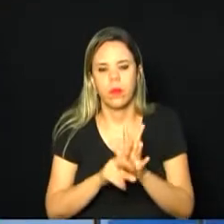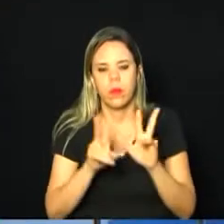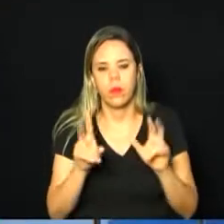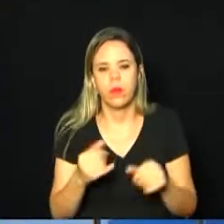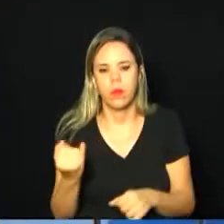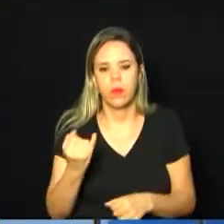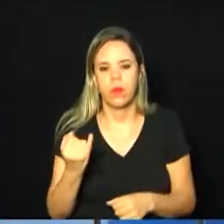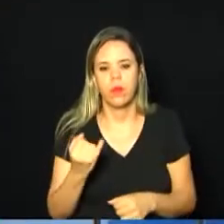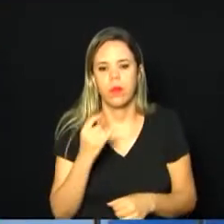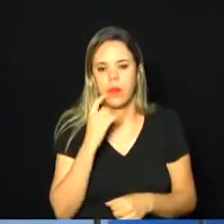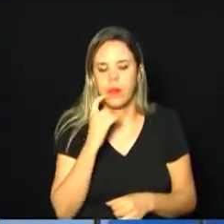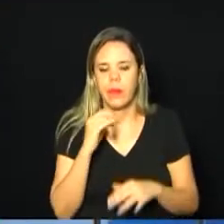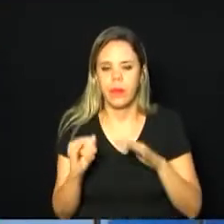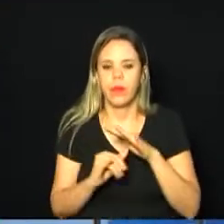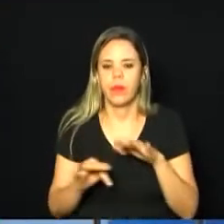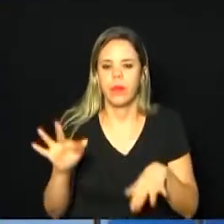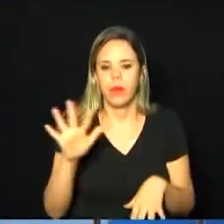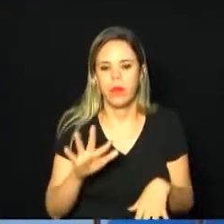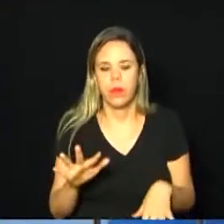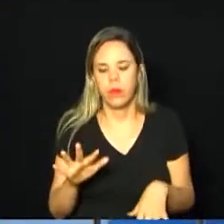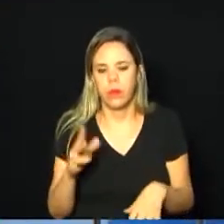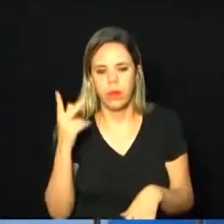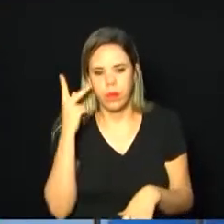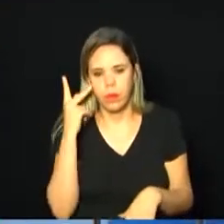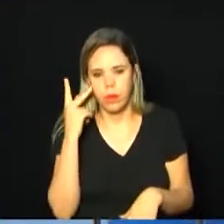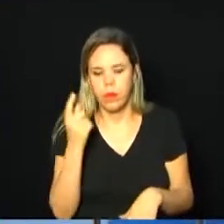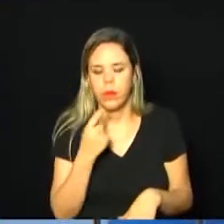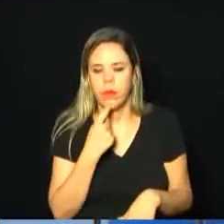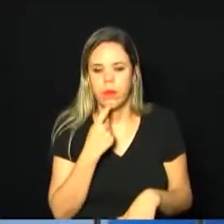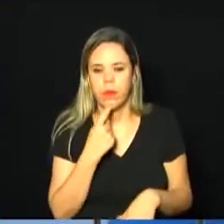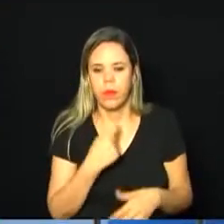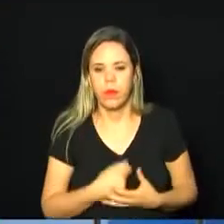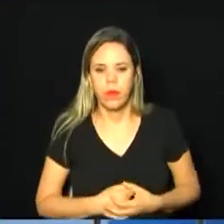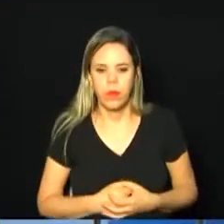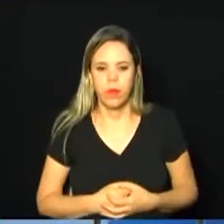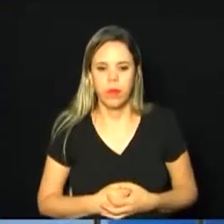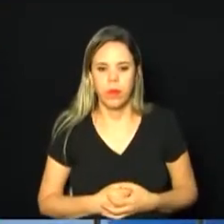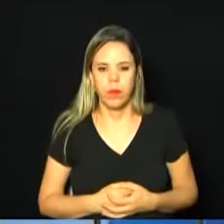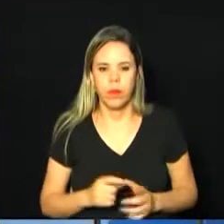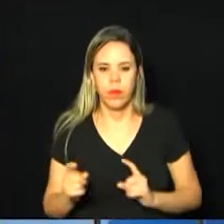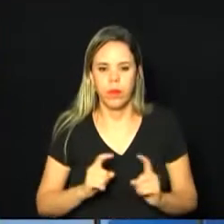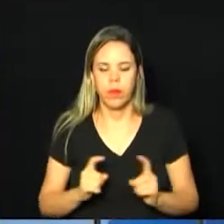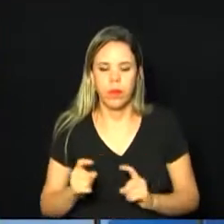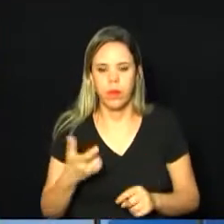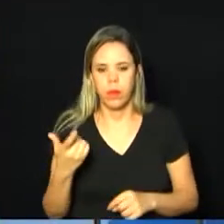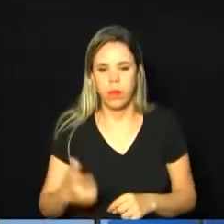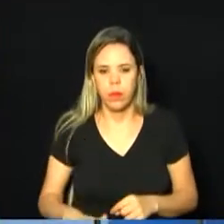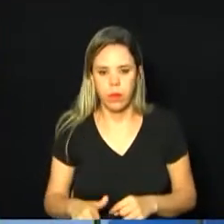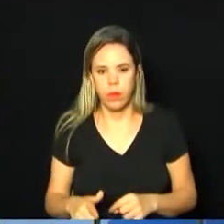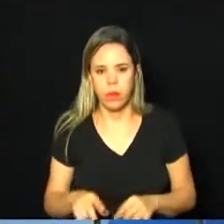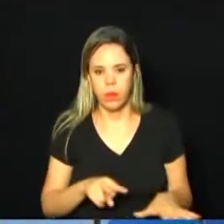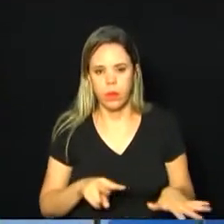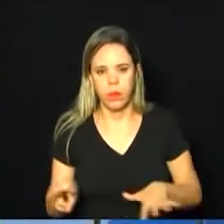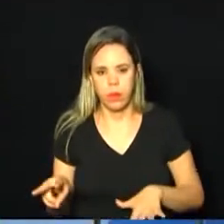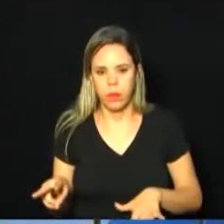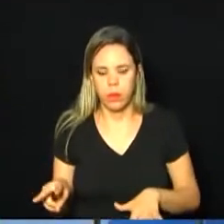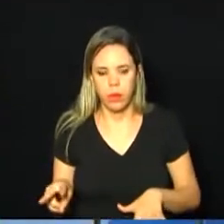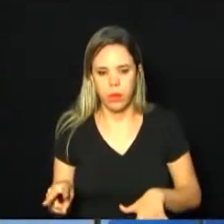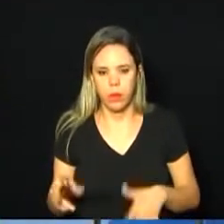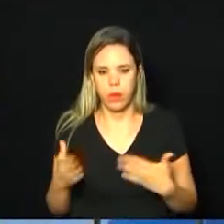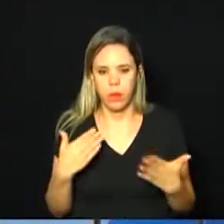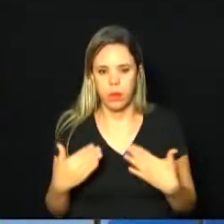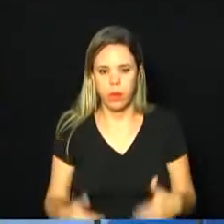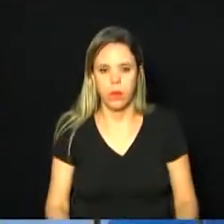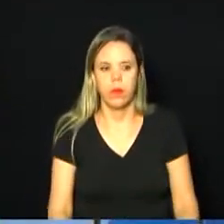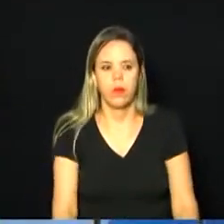da importância do Instituto Federal de São Paulo Campus Campinas se reuniu novamente essa semana para